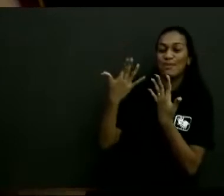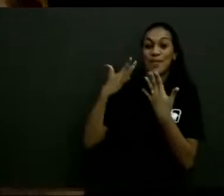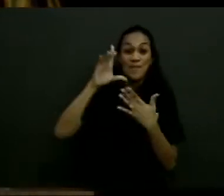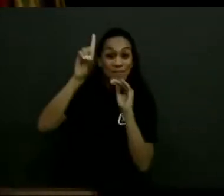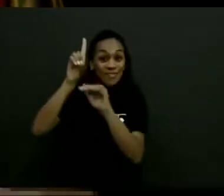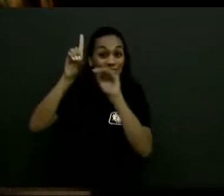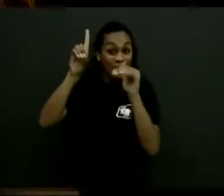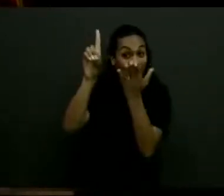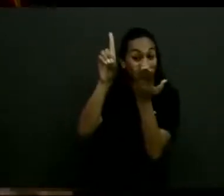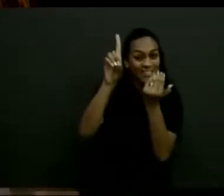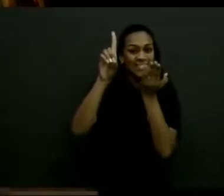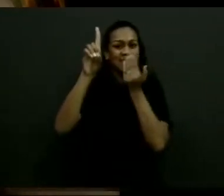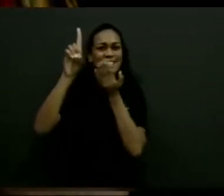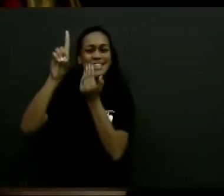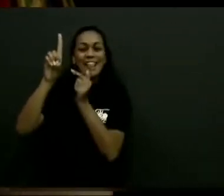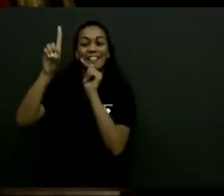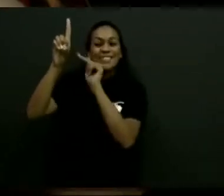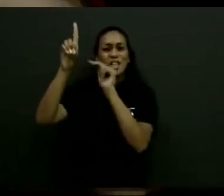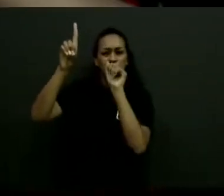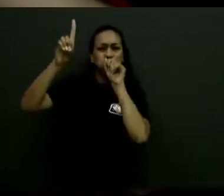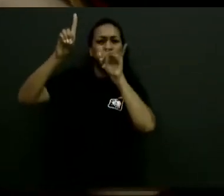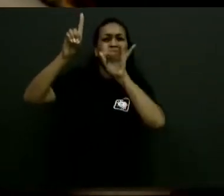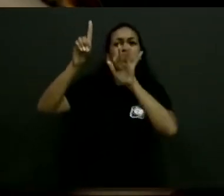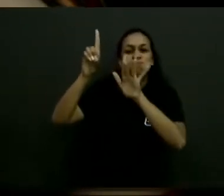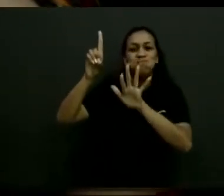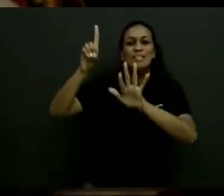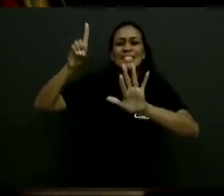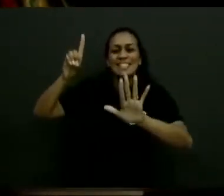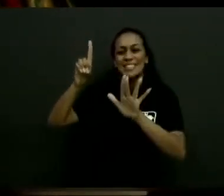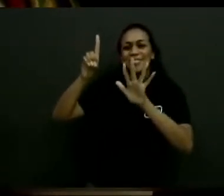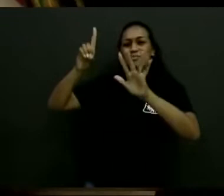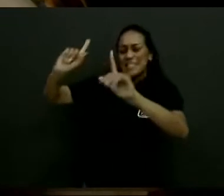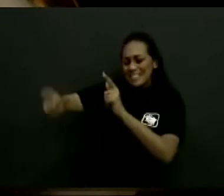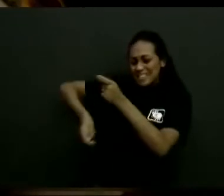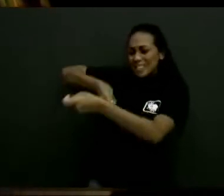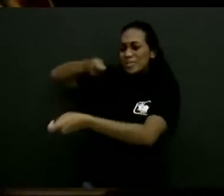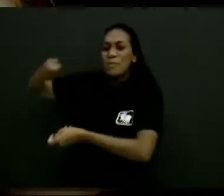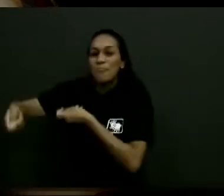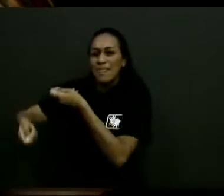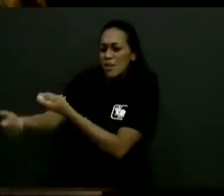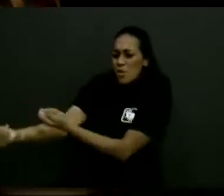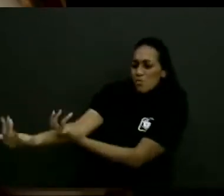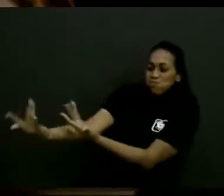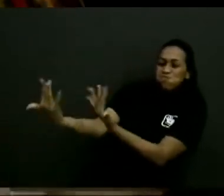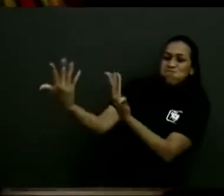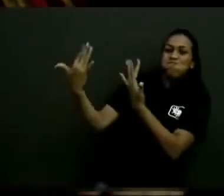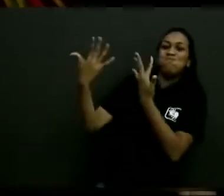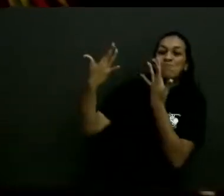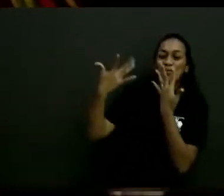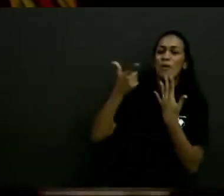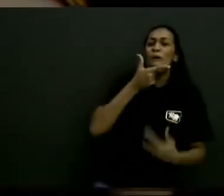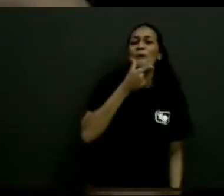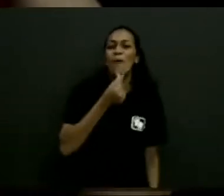alcançar. Vinde a mim, que eu vos farei pescadores. De